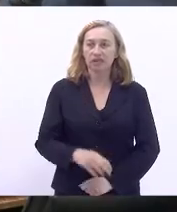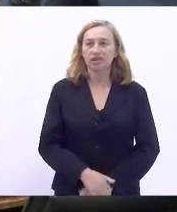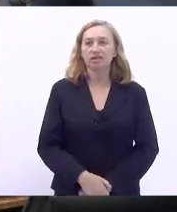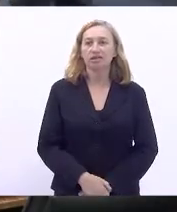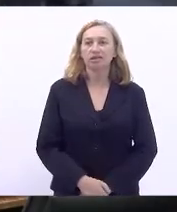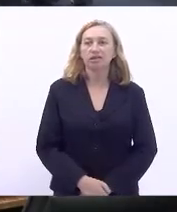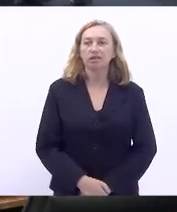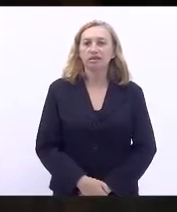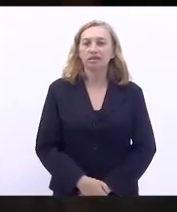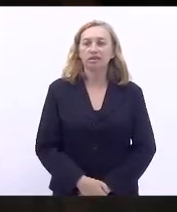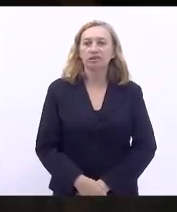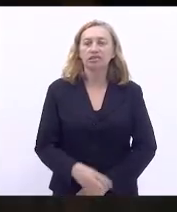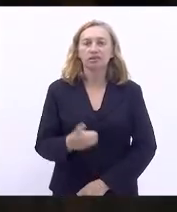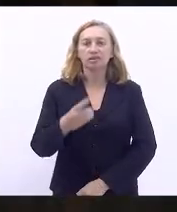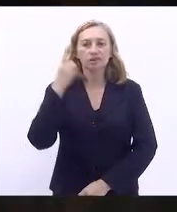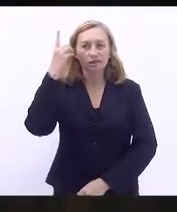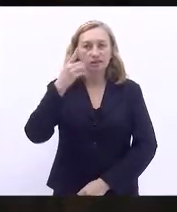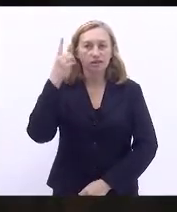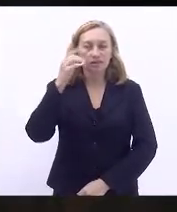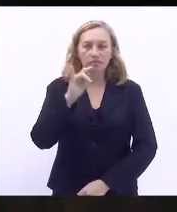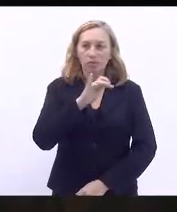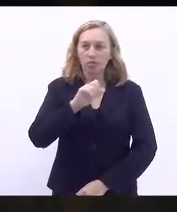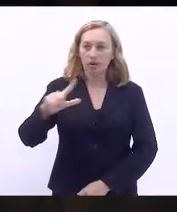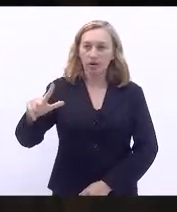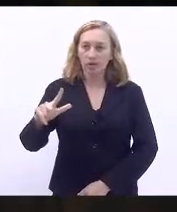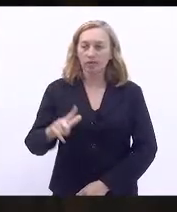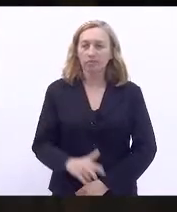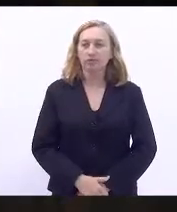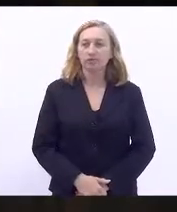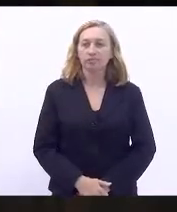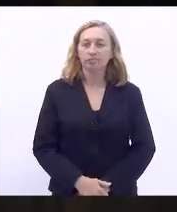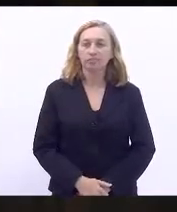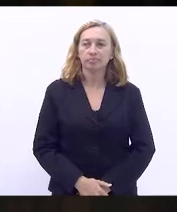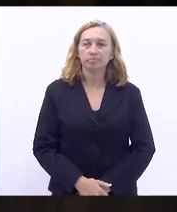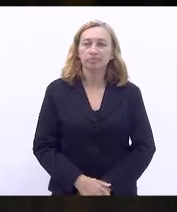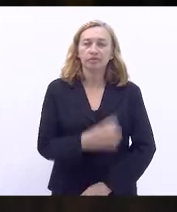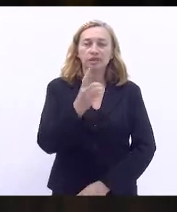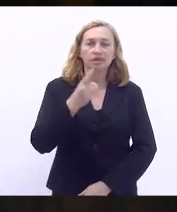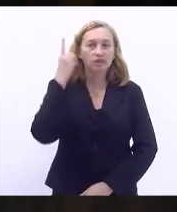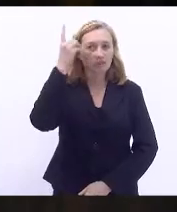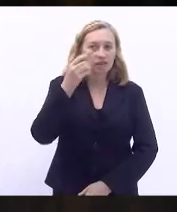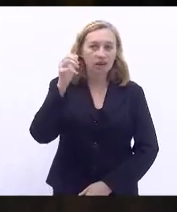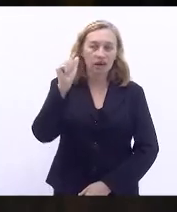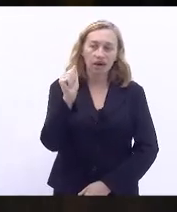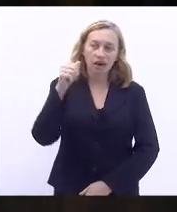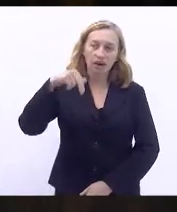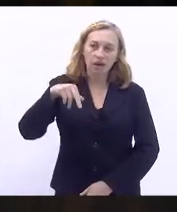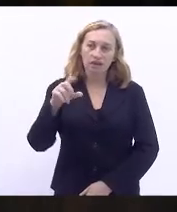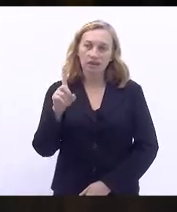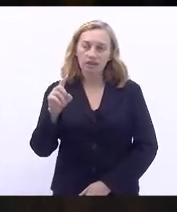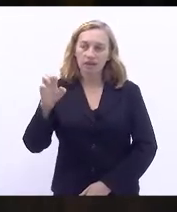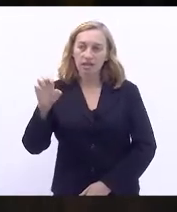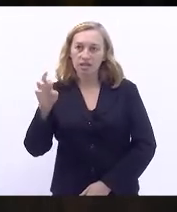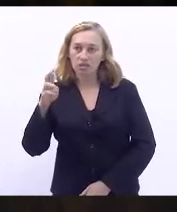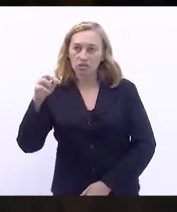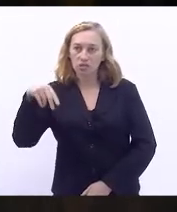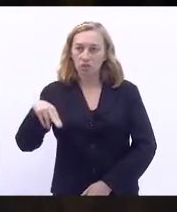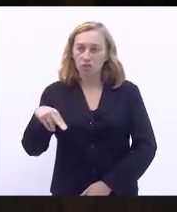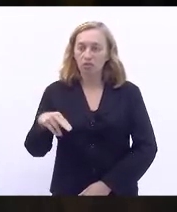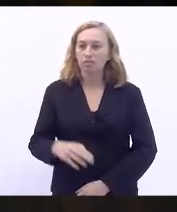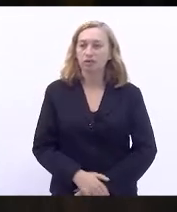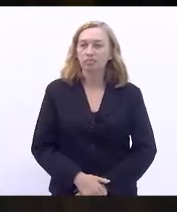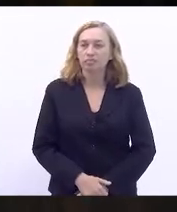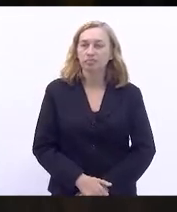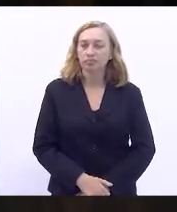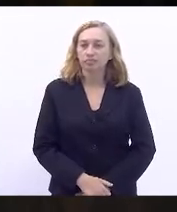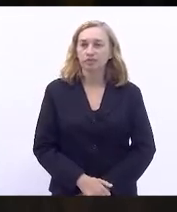Zeidan, deputado Felipe Pobel. Deputado Felipe Pobel, deputado Anderson Moraes. Deputado Anderson